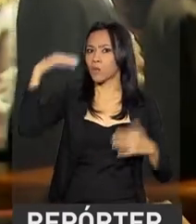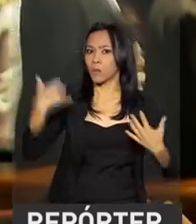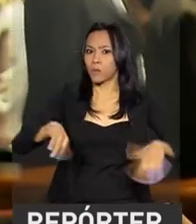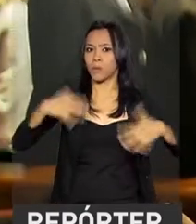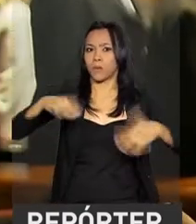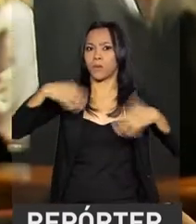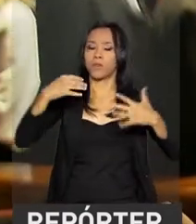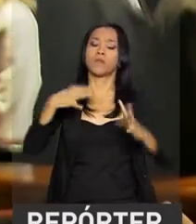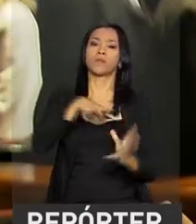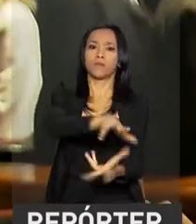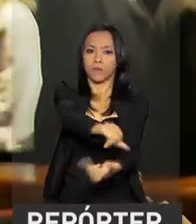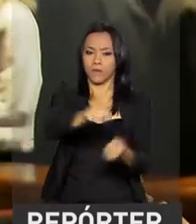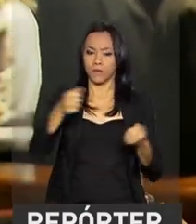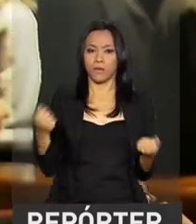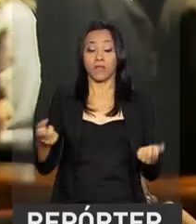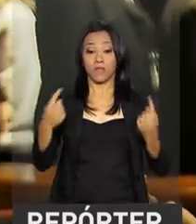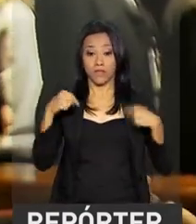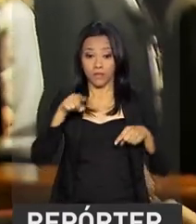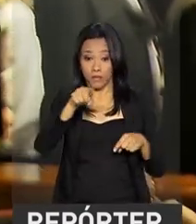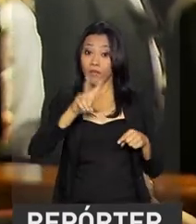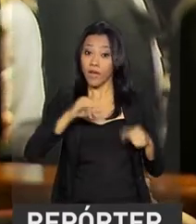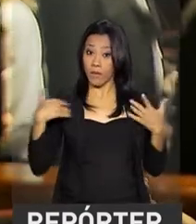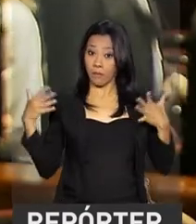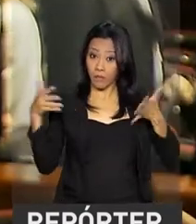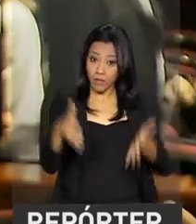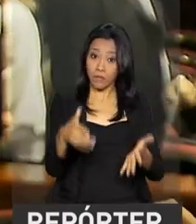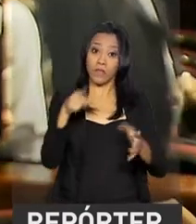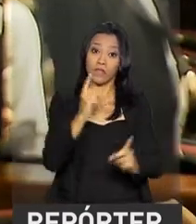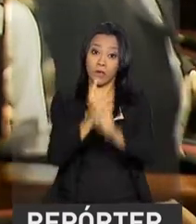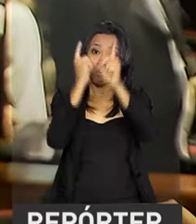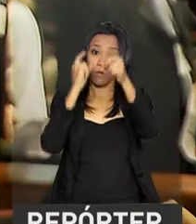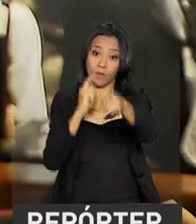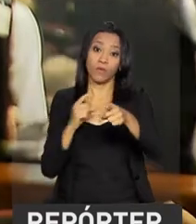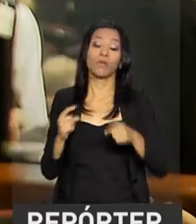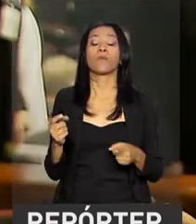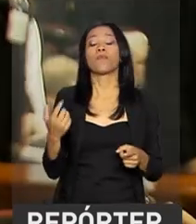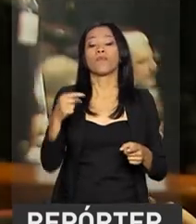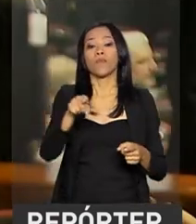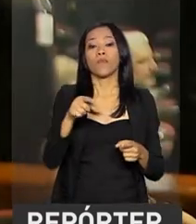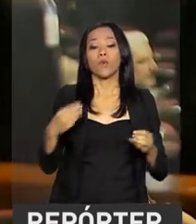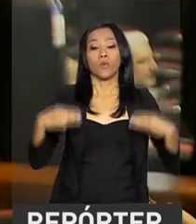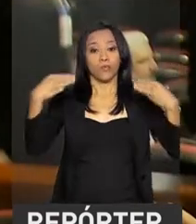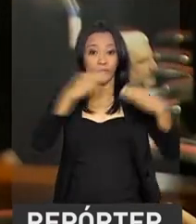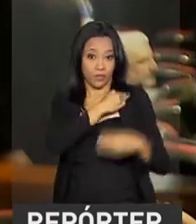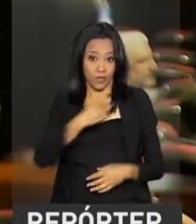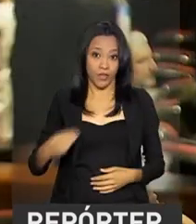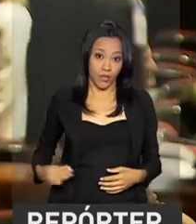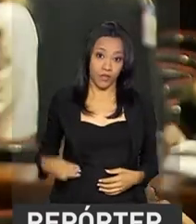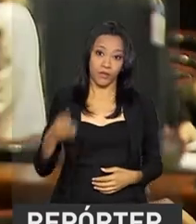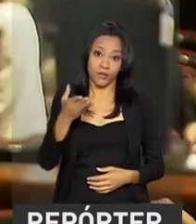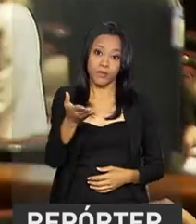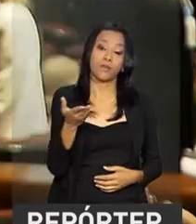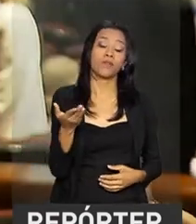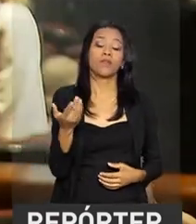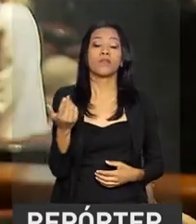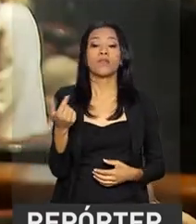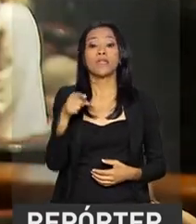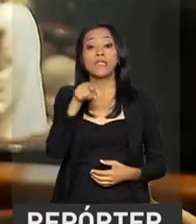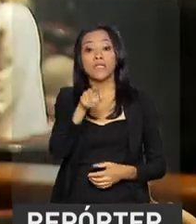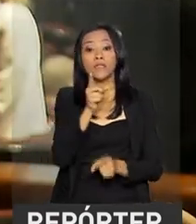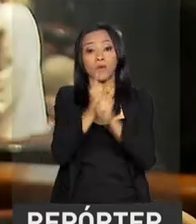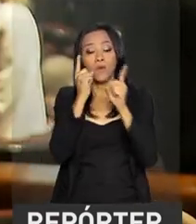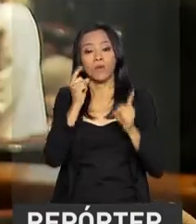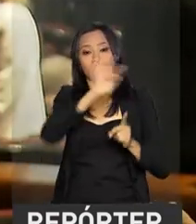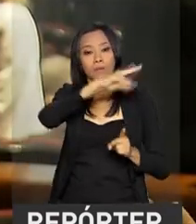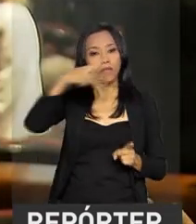participar desse encontro o ministro de Minas e Energia, Fernando Coelho Bezerra Filho. Bom, e depois desse encontro, o presidente Michel Temer vai